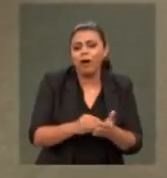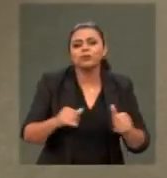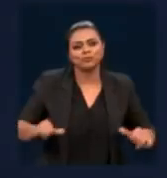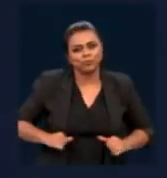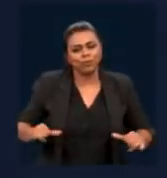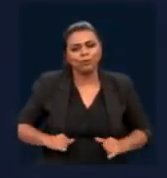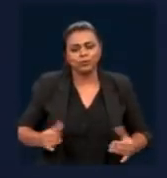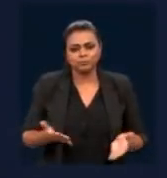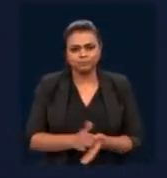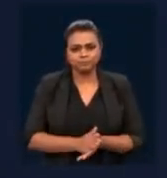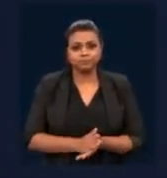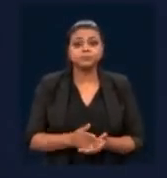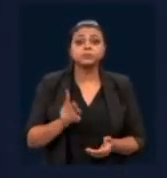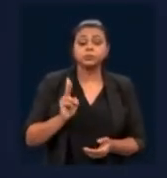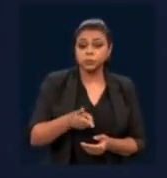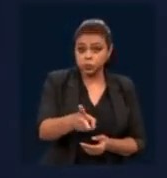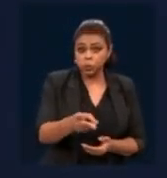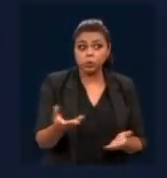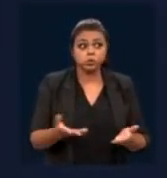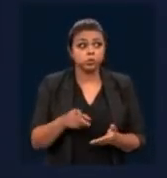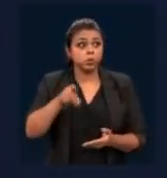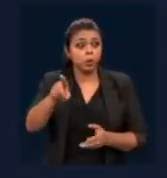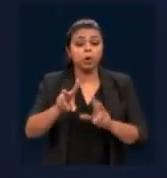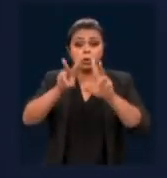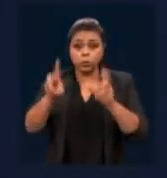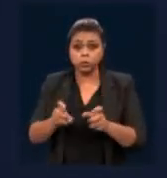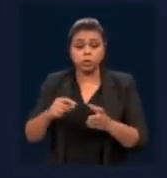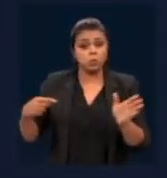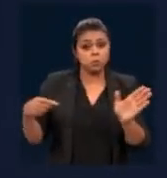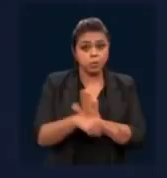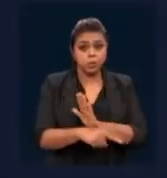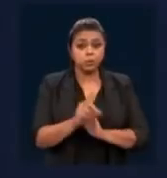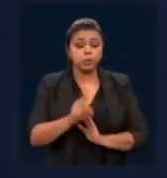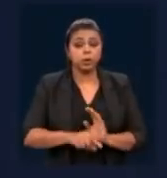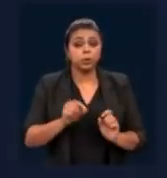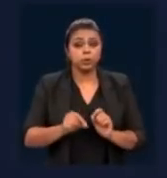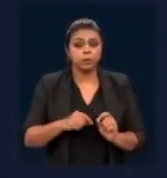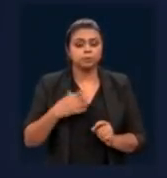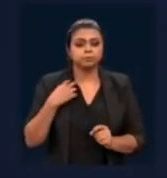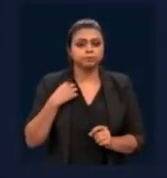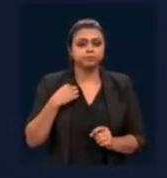candidato o senhor continua com a palavra o tema da sua pergunta é